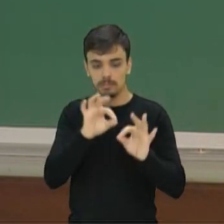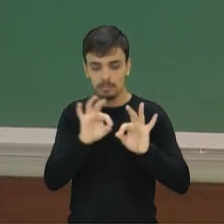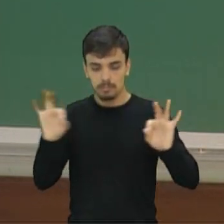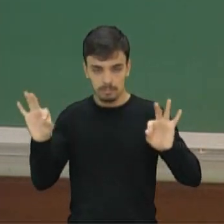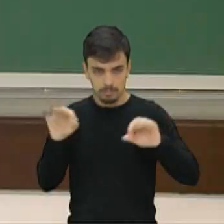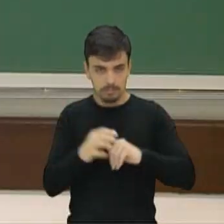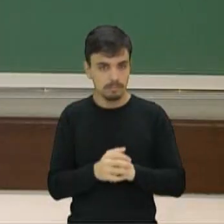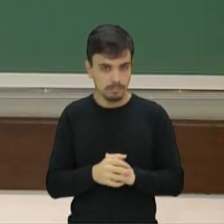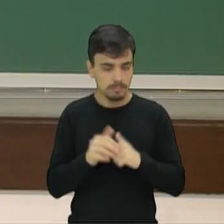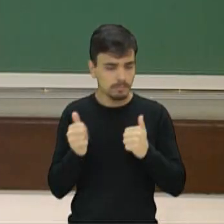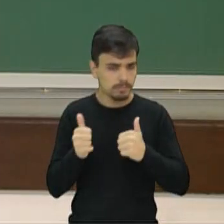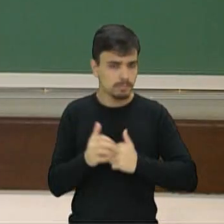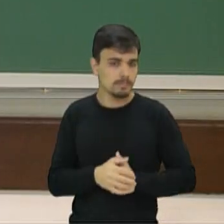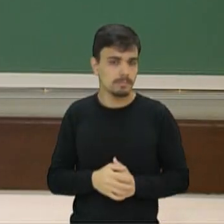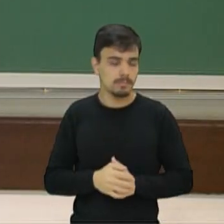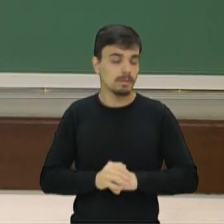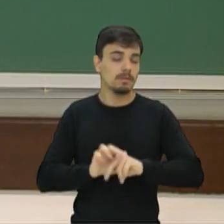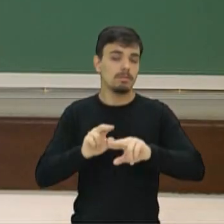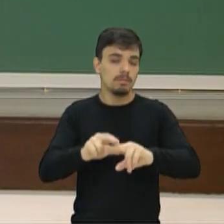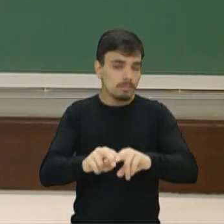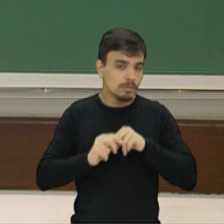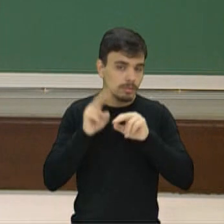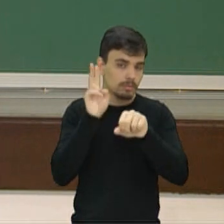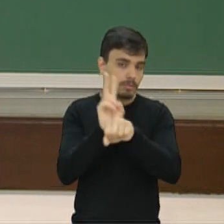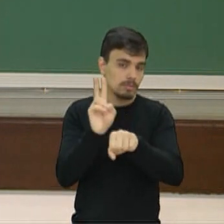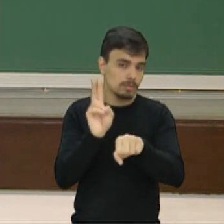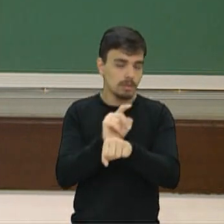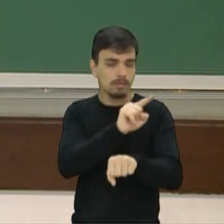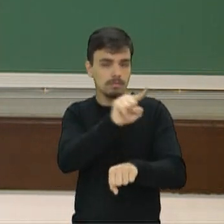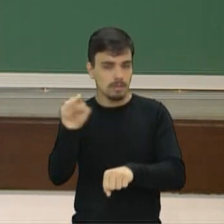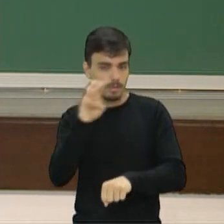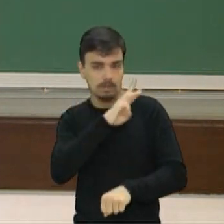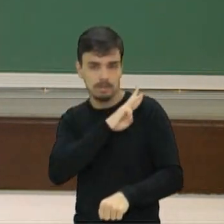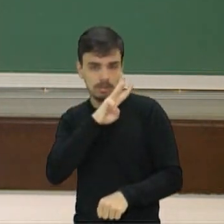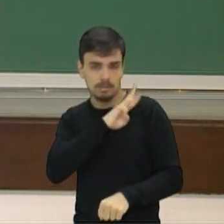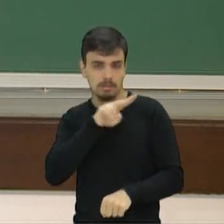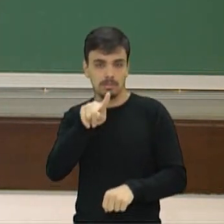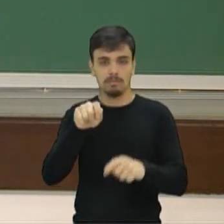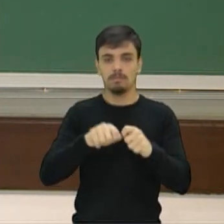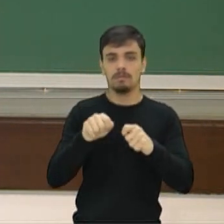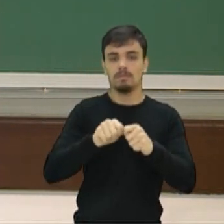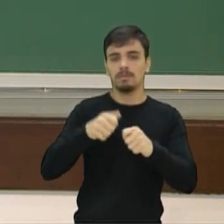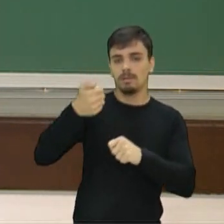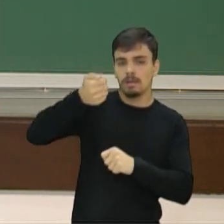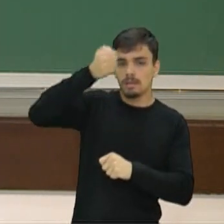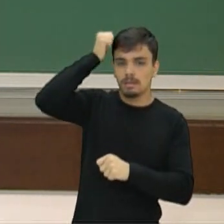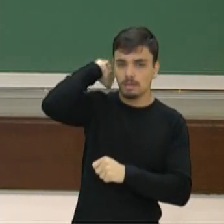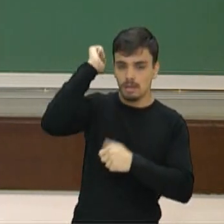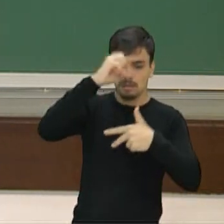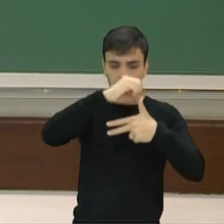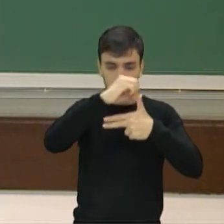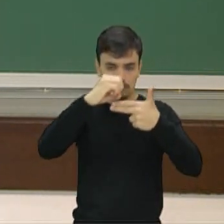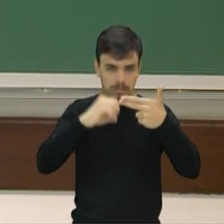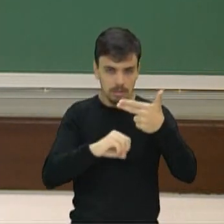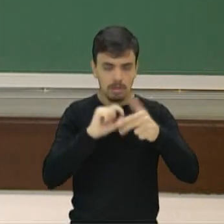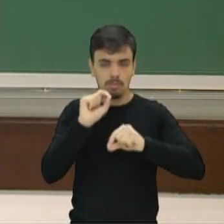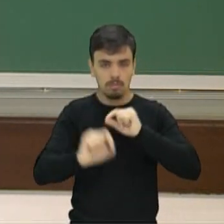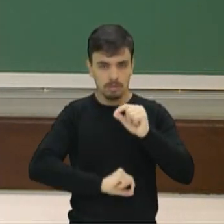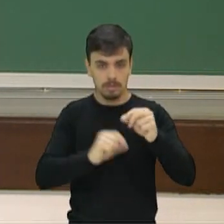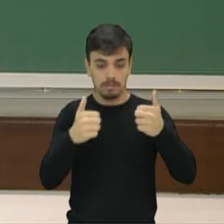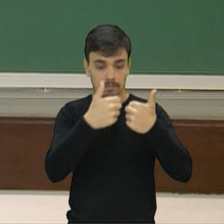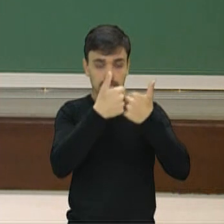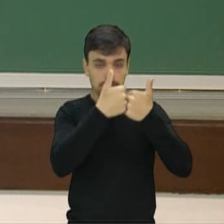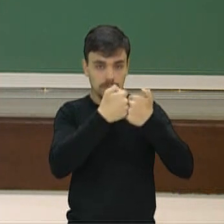distância. Pessoal, tome esse cuidado, tá? Você que está no terceirão, você que vai fazer um vestibular, que vai prestar o Enem, a